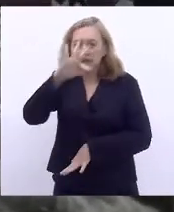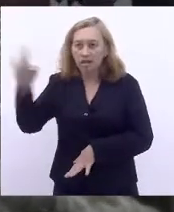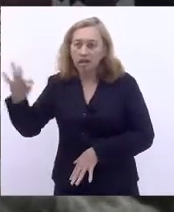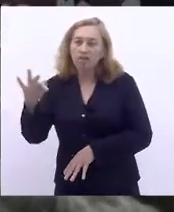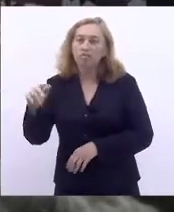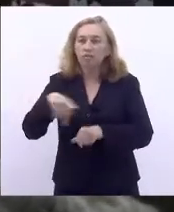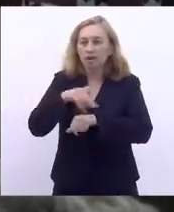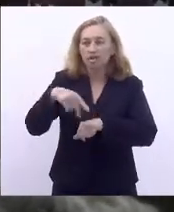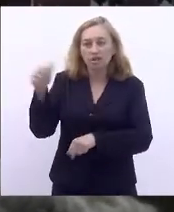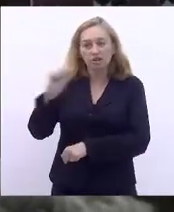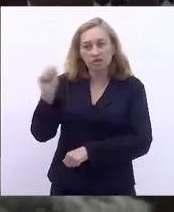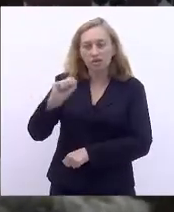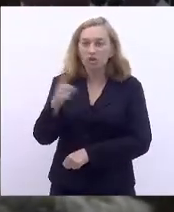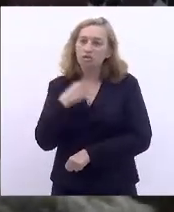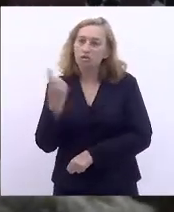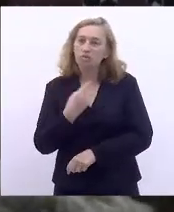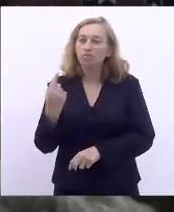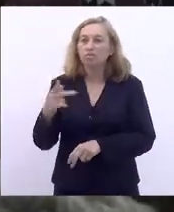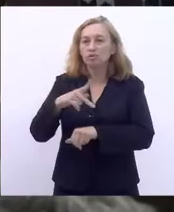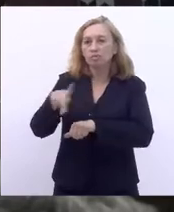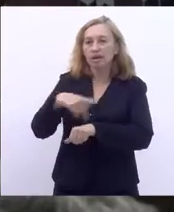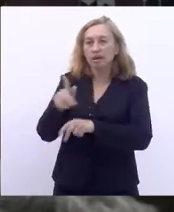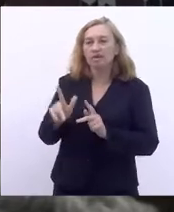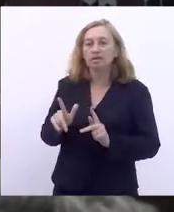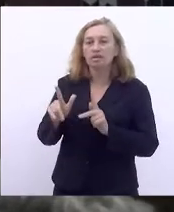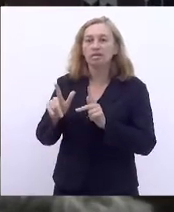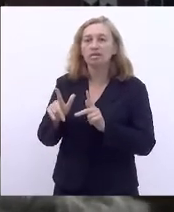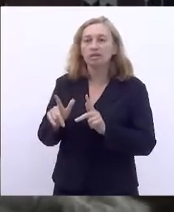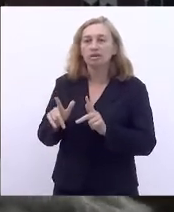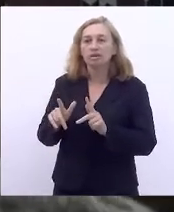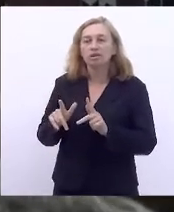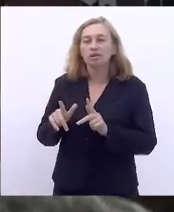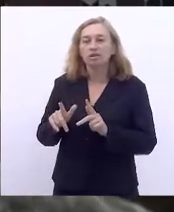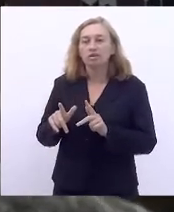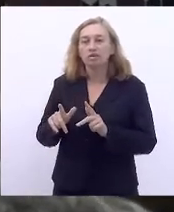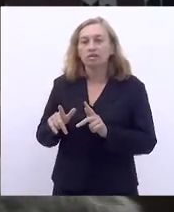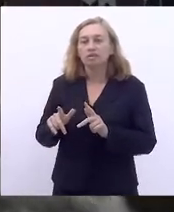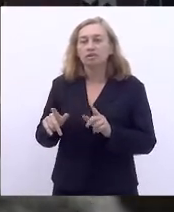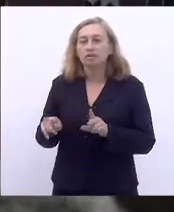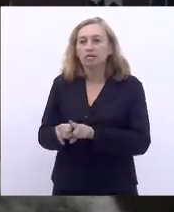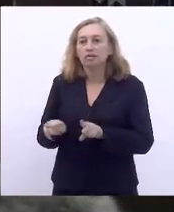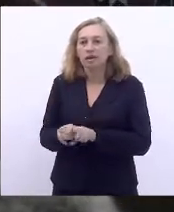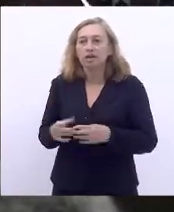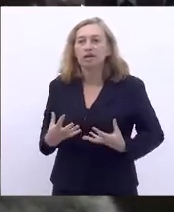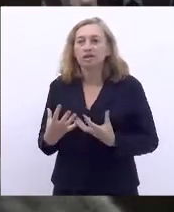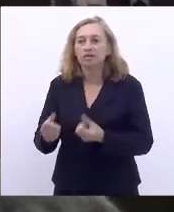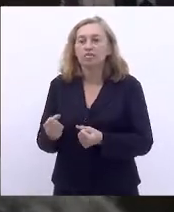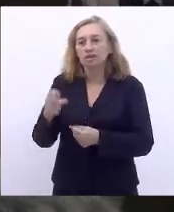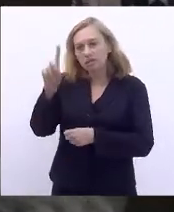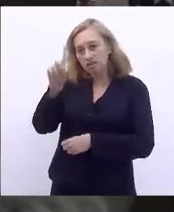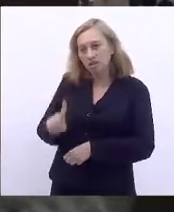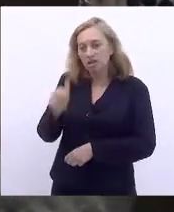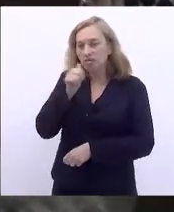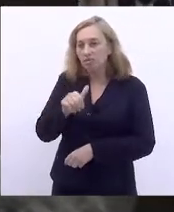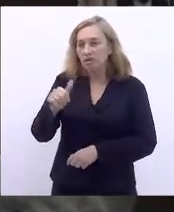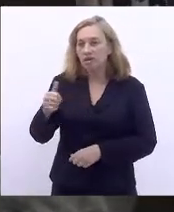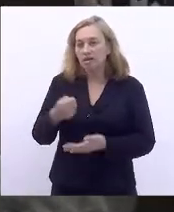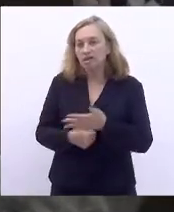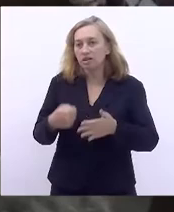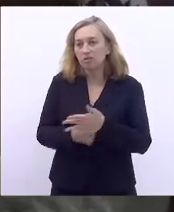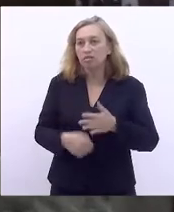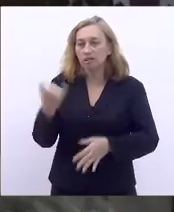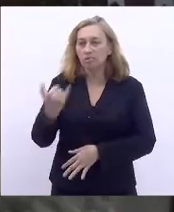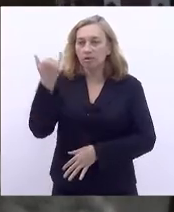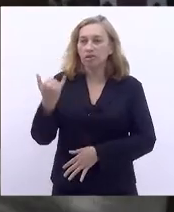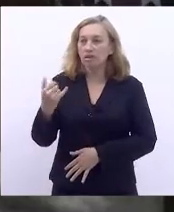nosso país possa se referenciar no direito das mulheres, uma luta muito necessária. Muito obrigada aí. Tem uma